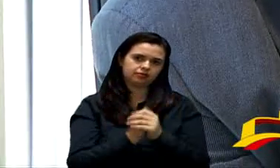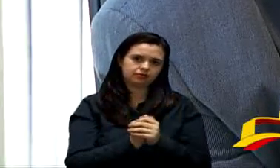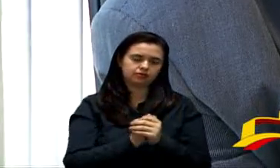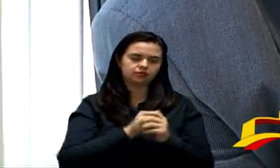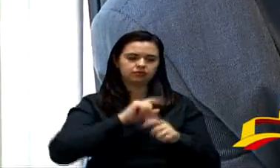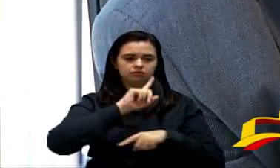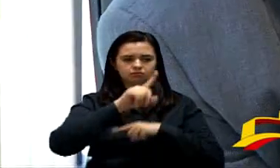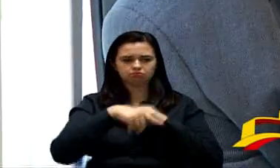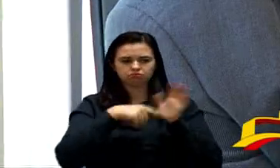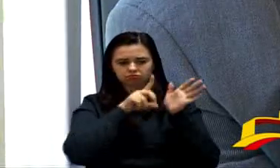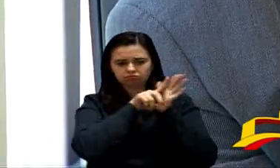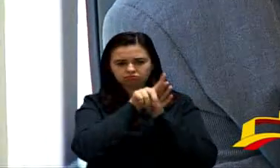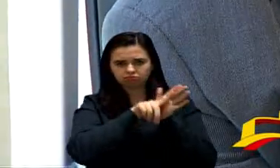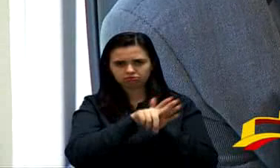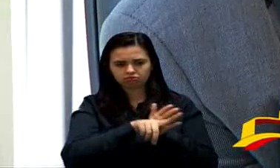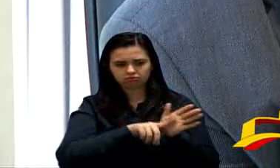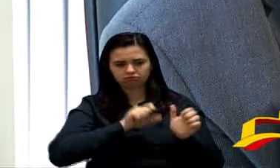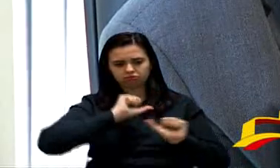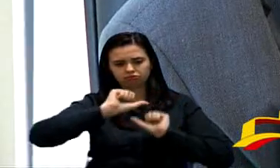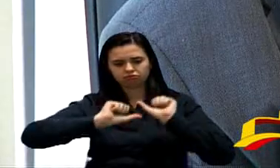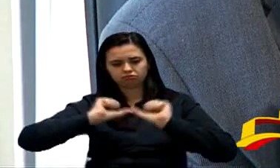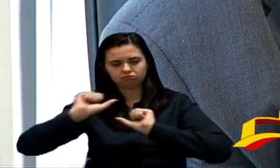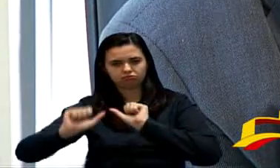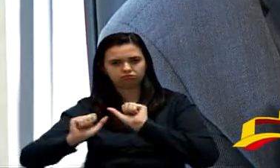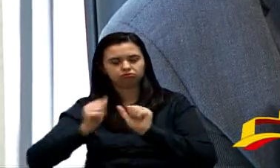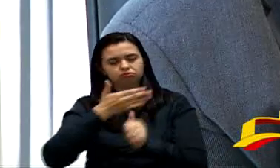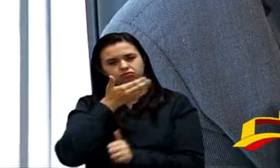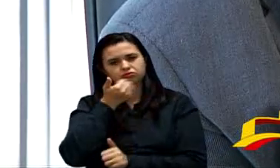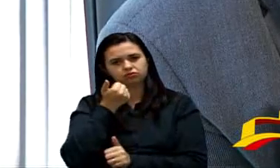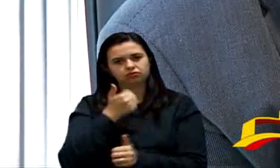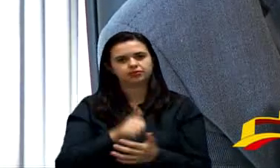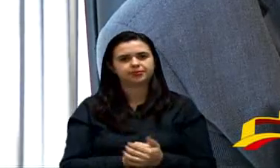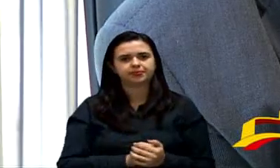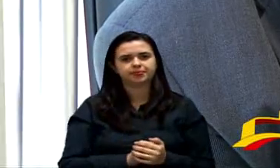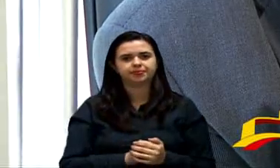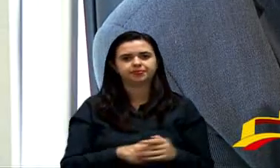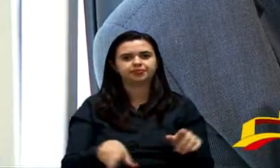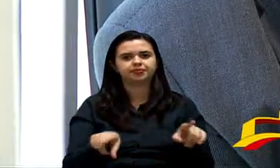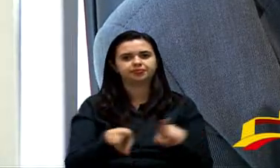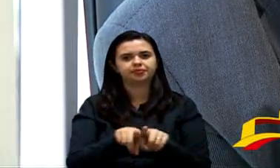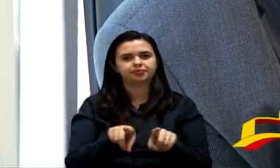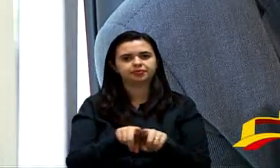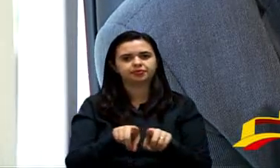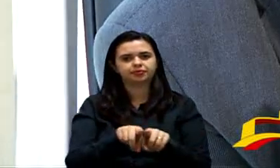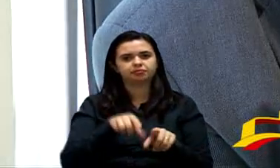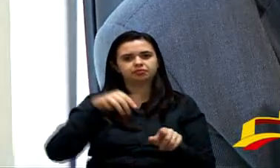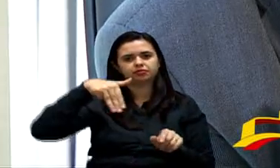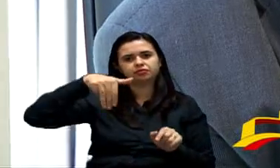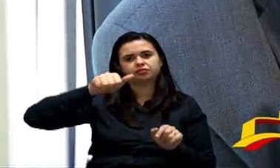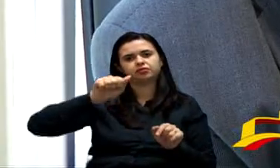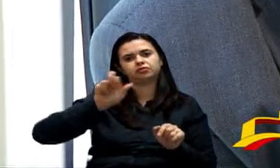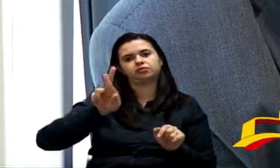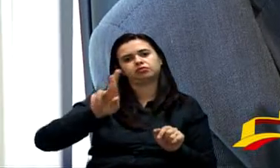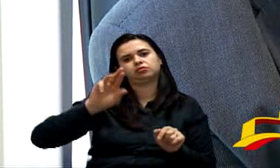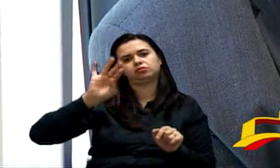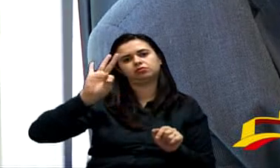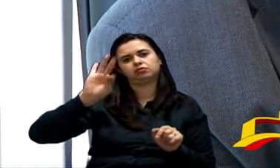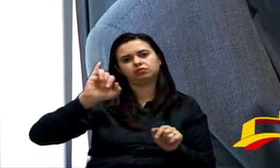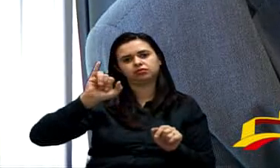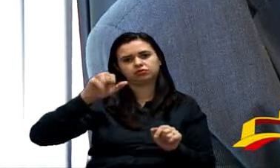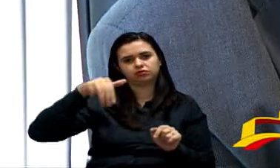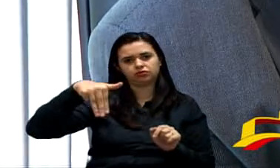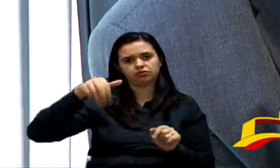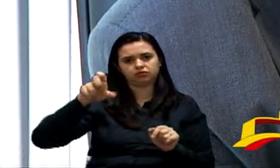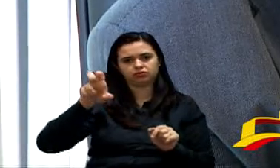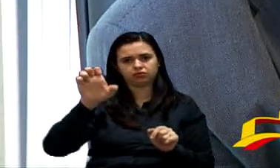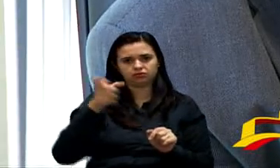melhor desse projeto de lei. Tem a lei do vereador, sempre vereador Martinez, que trata desse assunto, uma